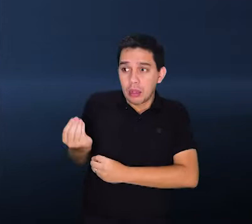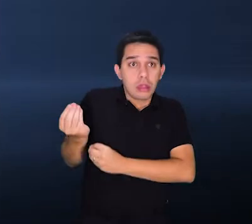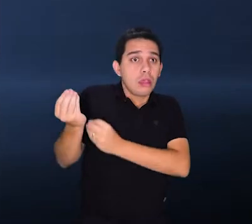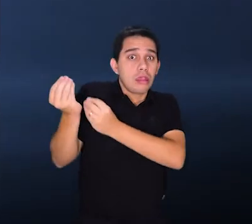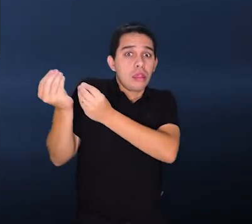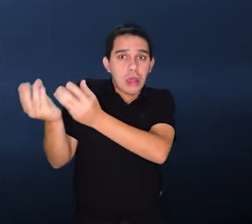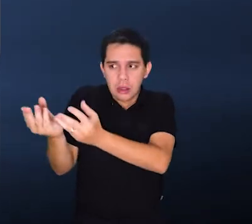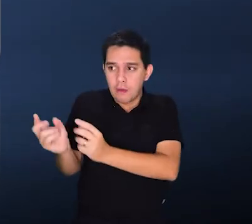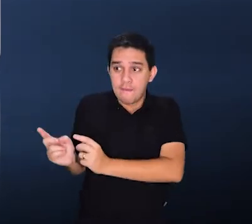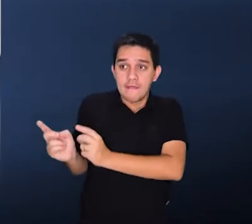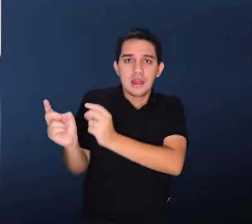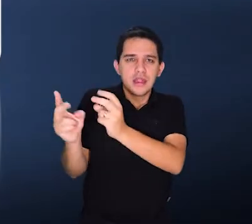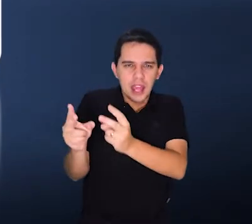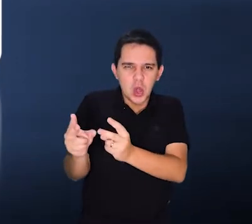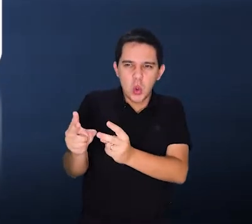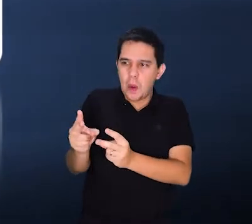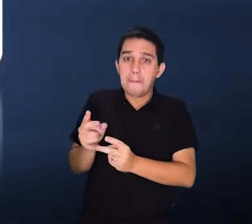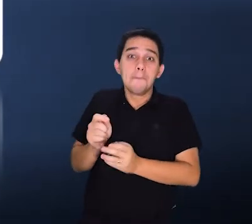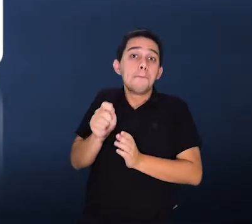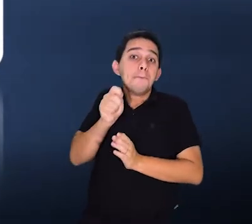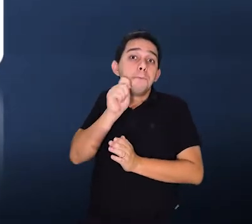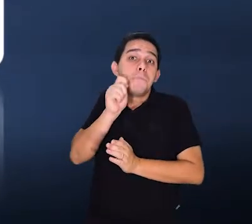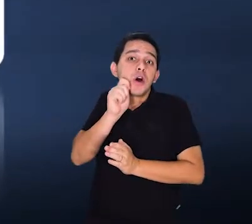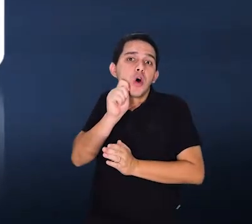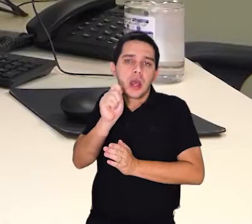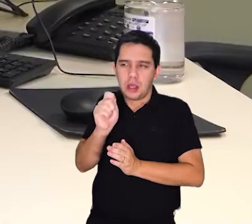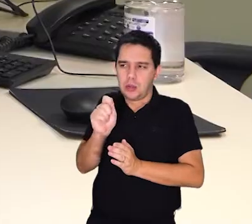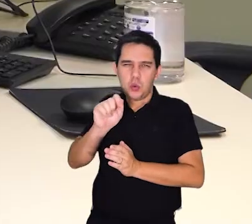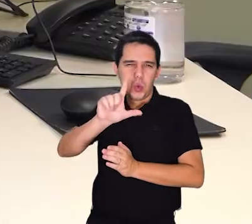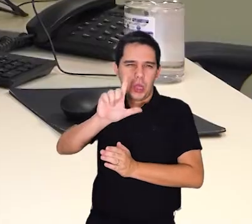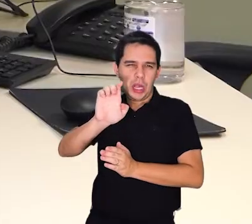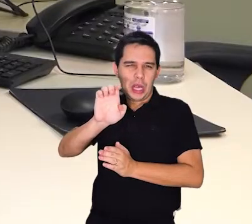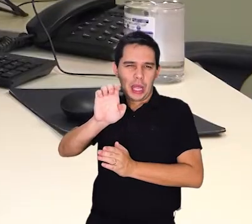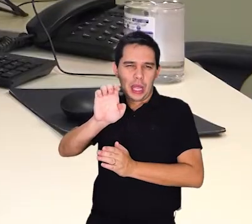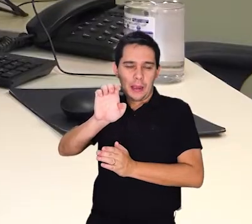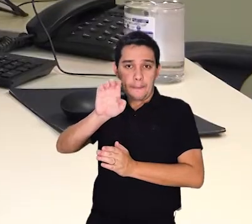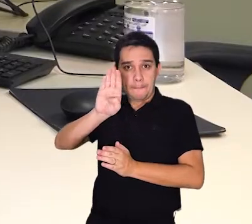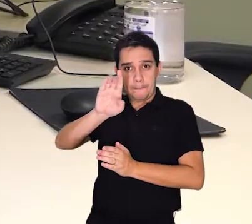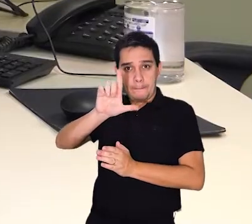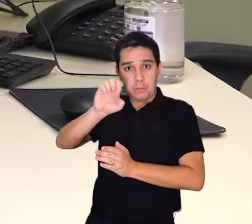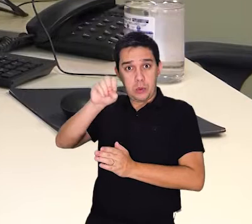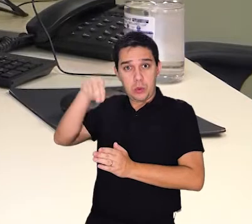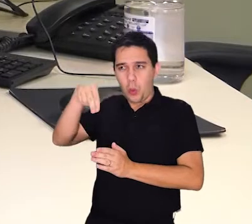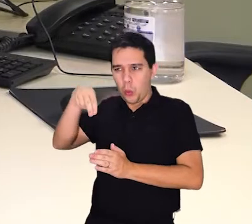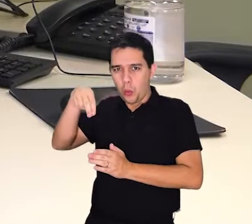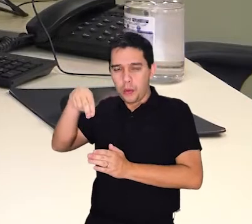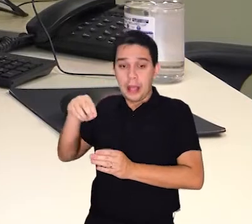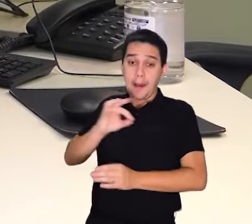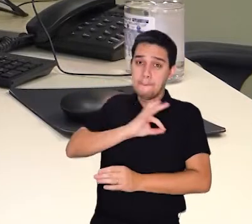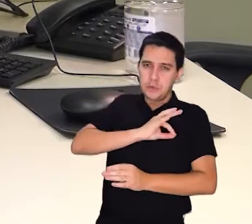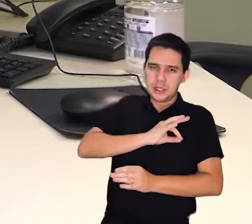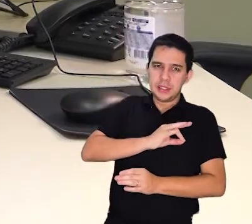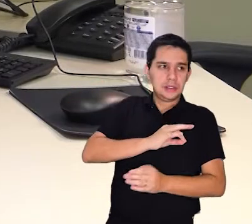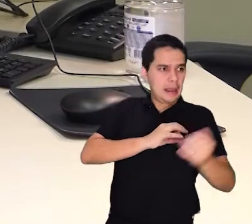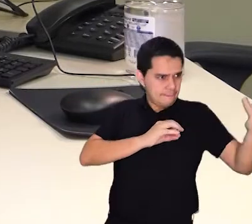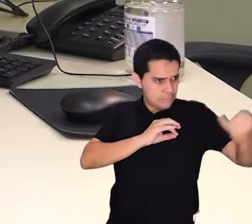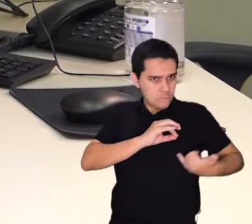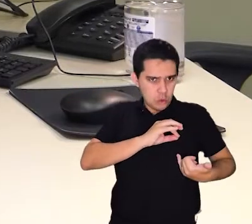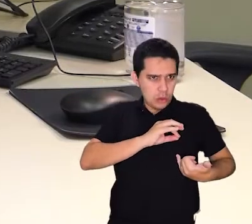de quase 1,5 kg de maconha no Leblon. Policiais da Desarme foram informados dessa